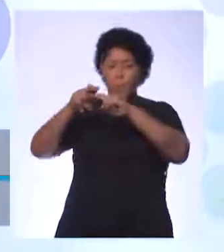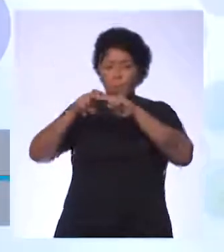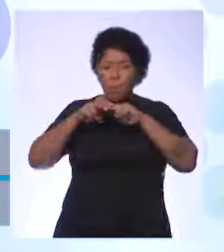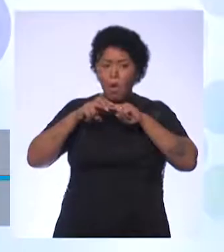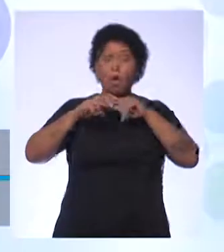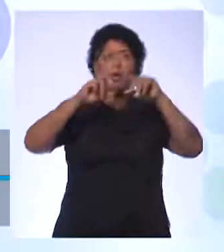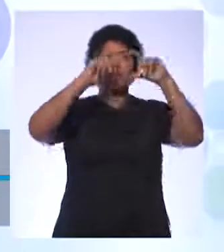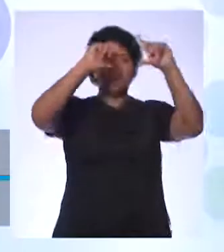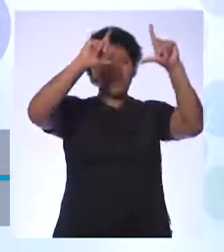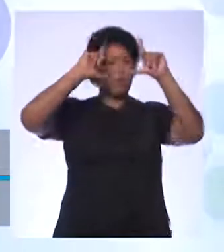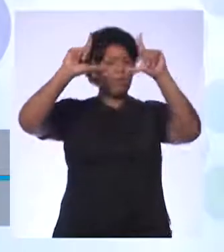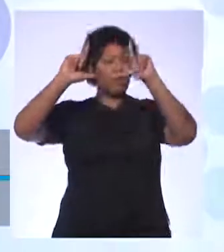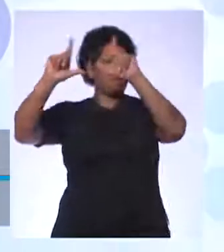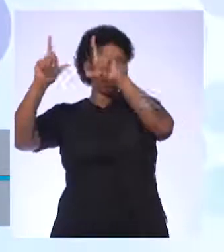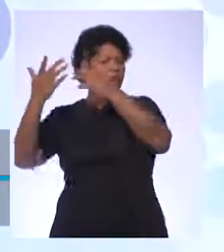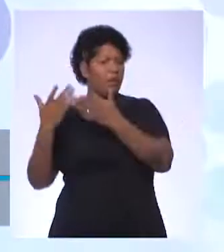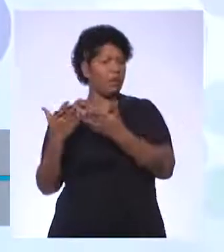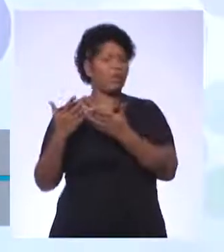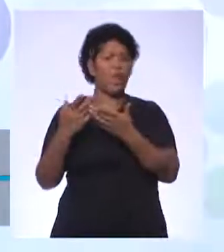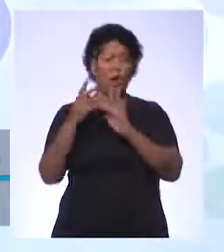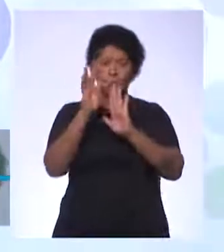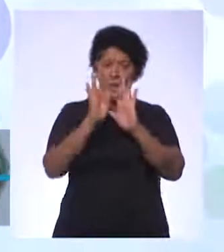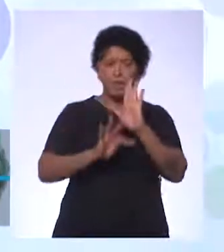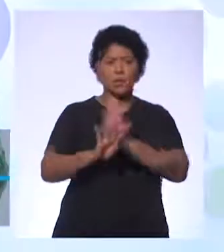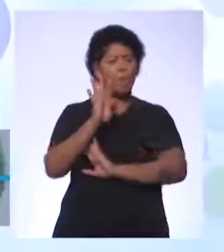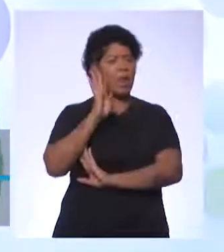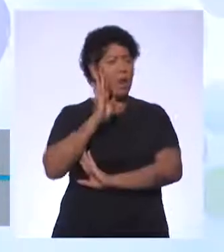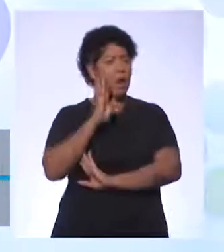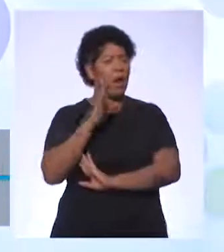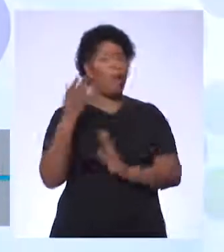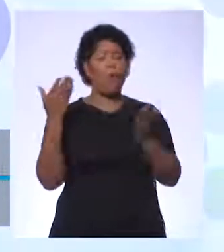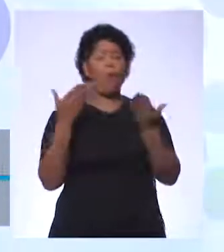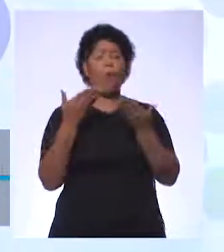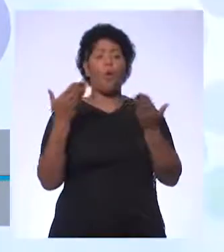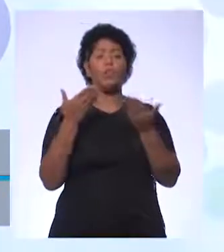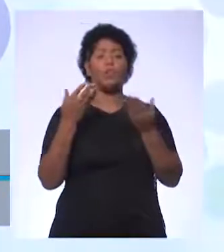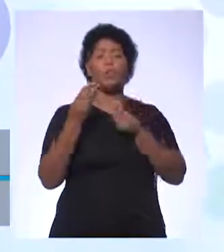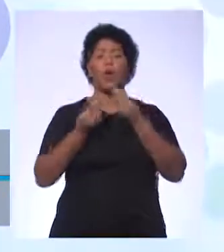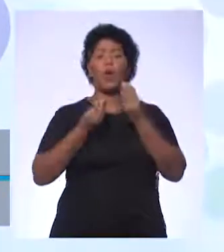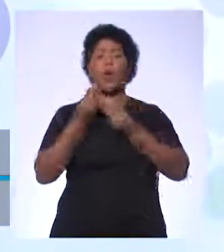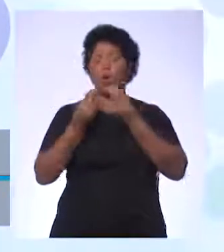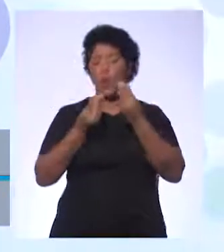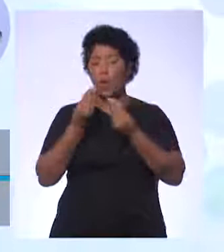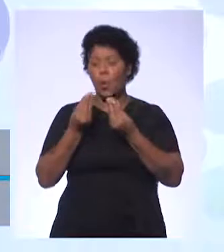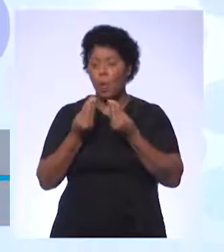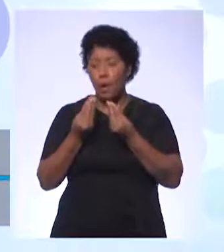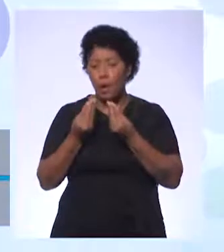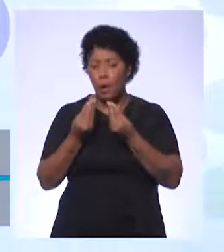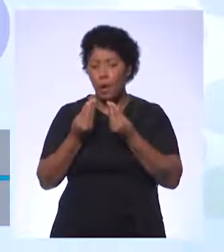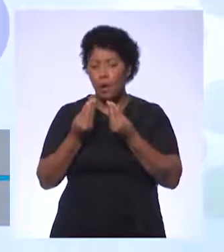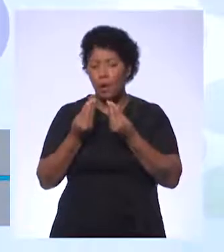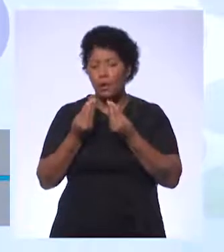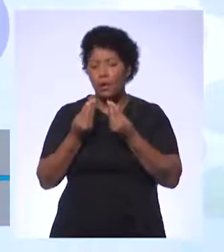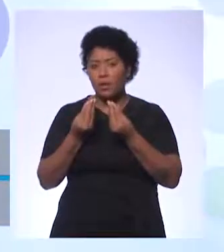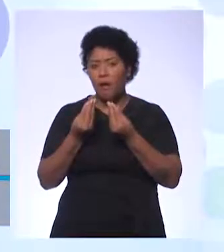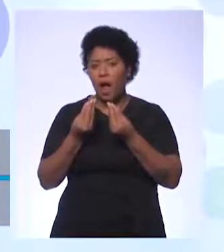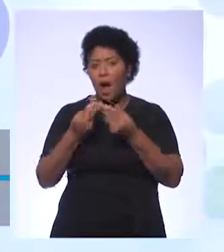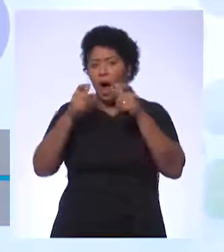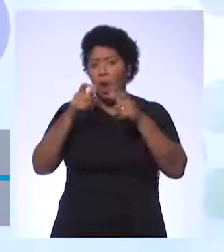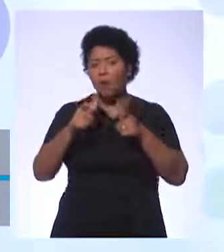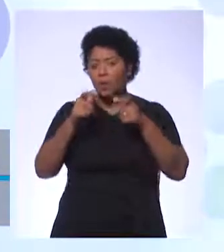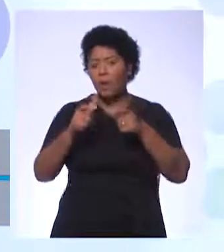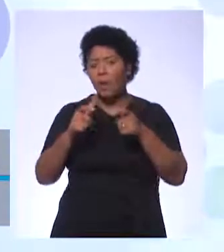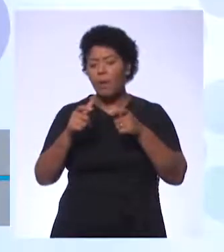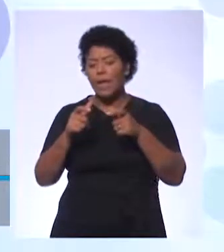nesse contexto. Olha, professor Mauro. E aí, hoje, por onde será que Miguel de Cervantes passaria? Quais seriam